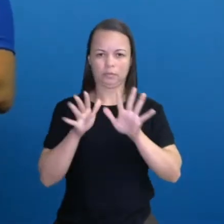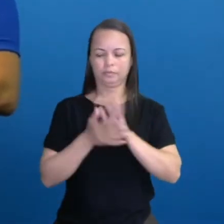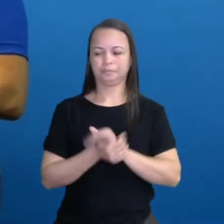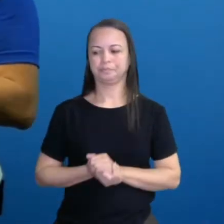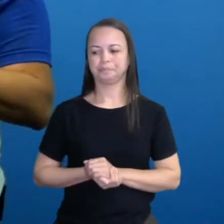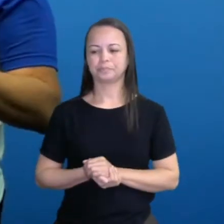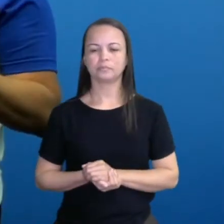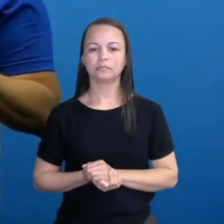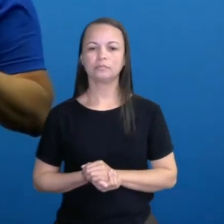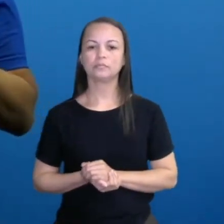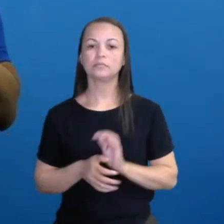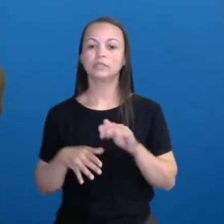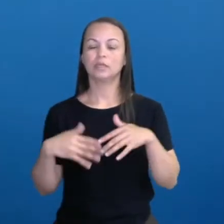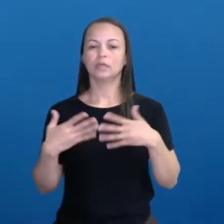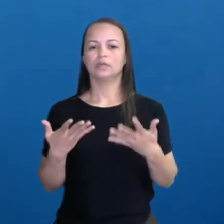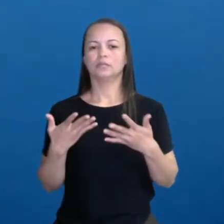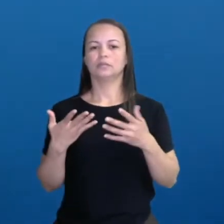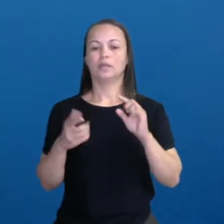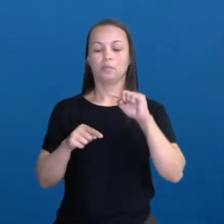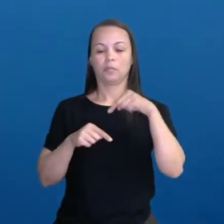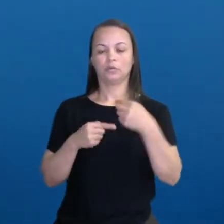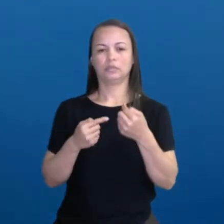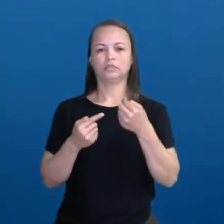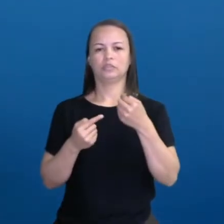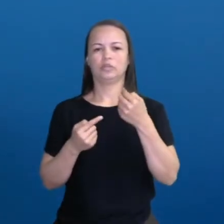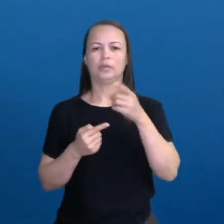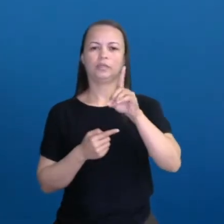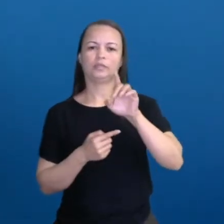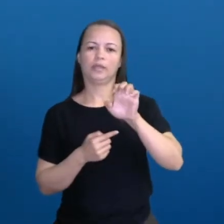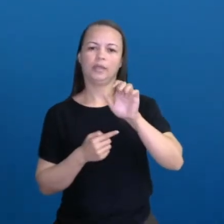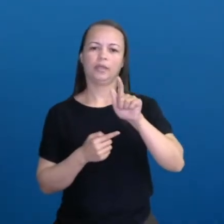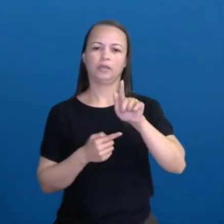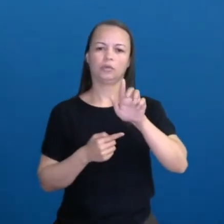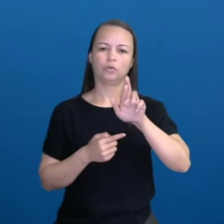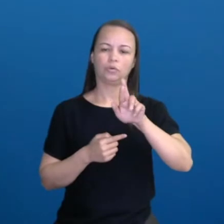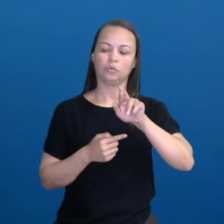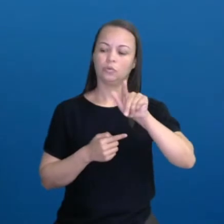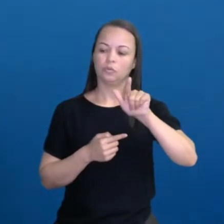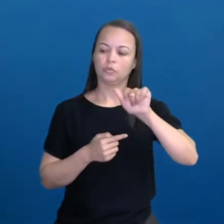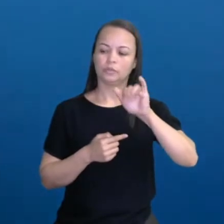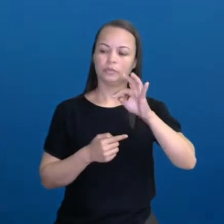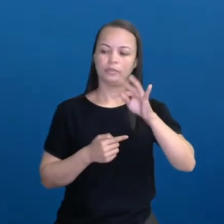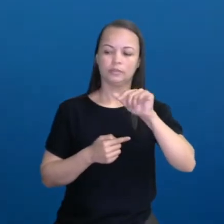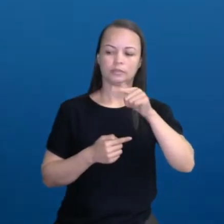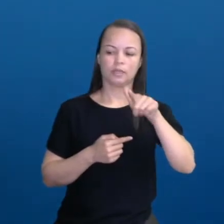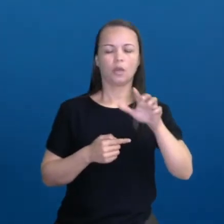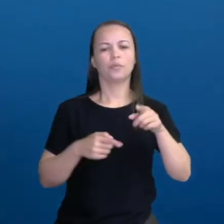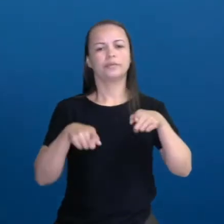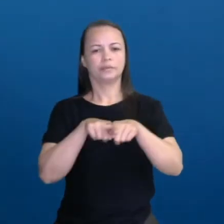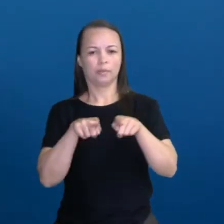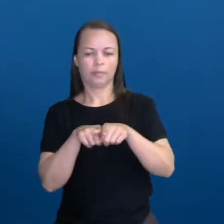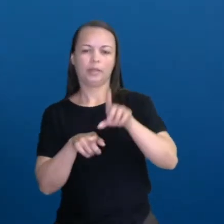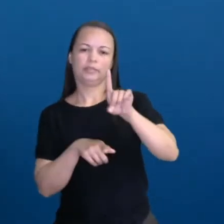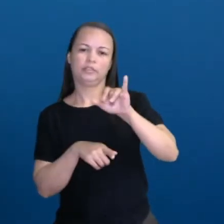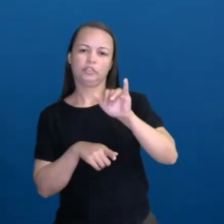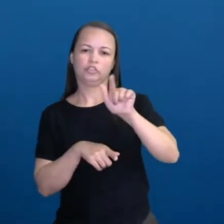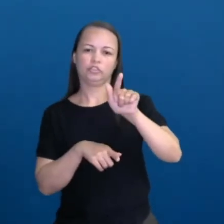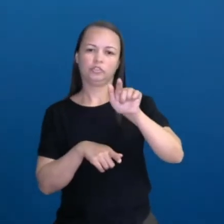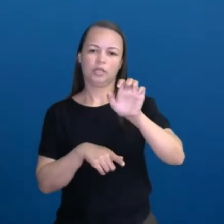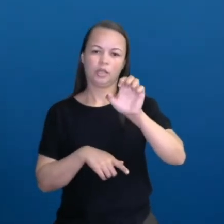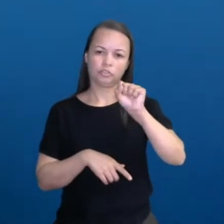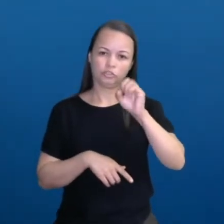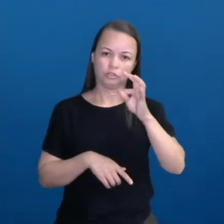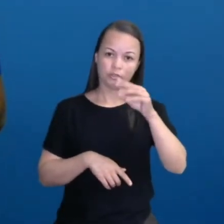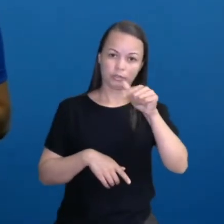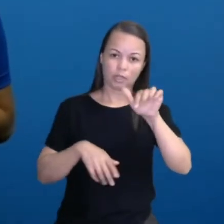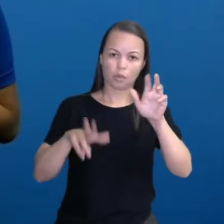momento. E depois aí da chamada deglutição, a gente teria a chamada digestão. E a digestão a gente pode dividir em dois momentos. E eu vou